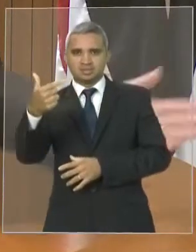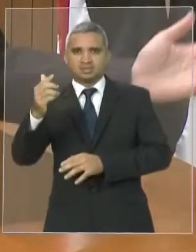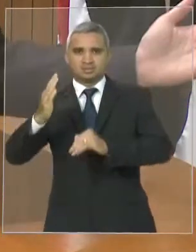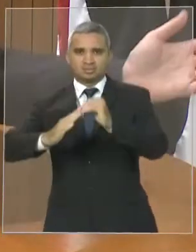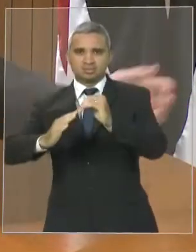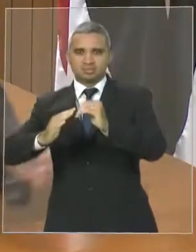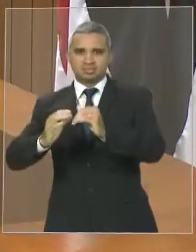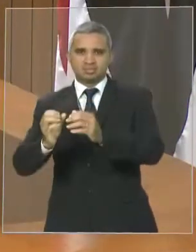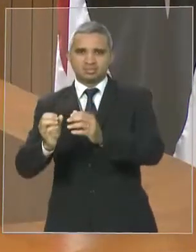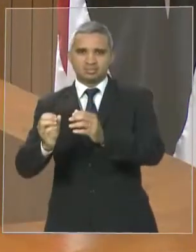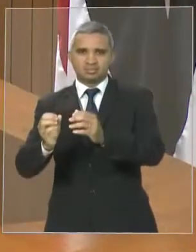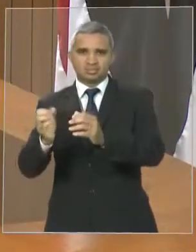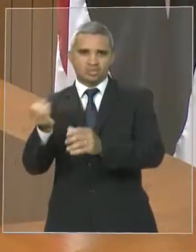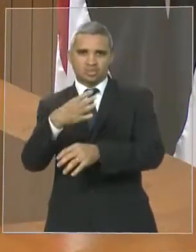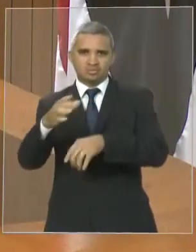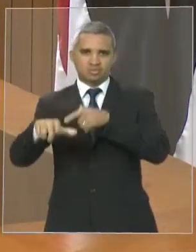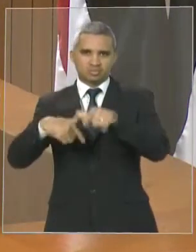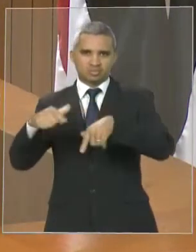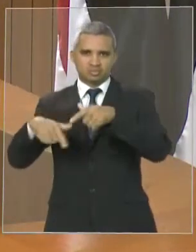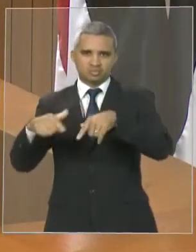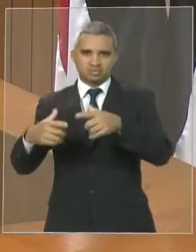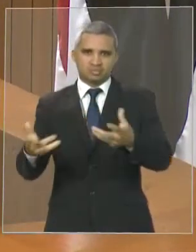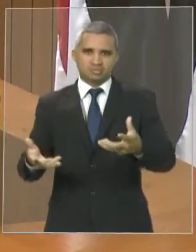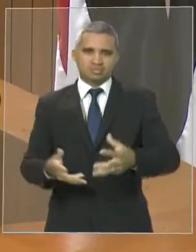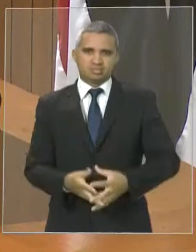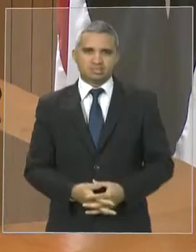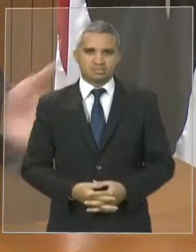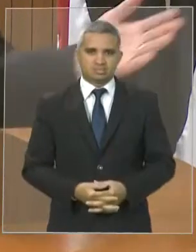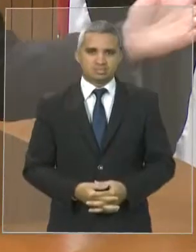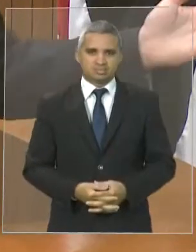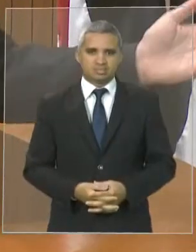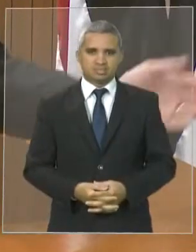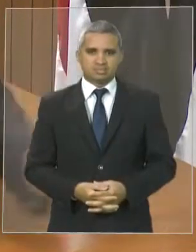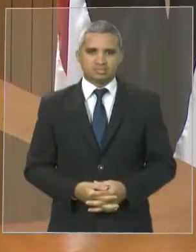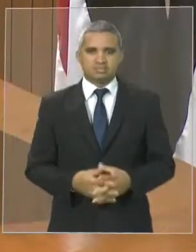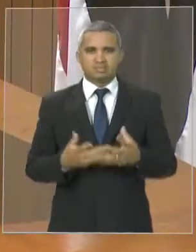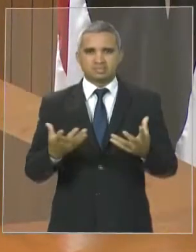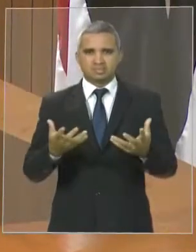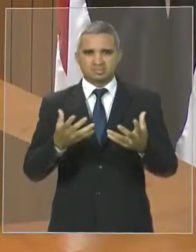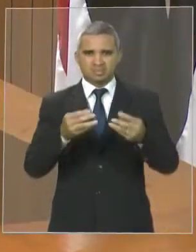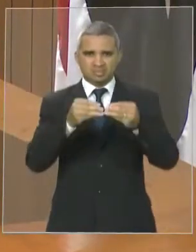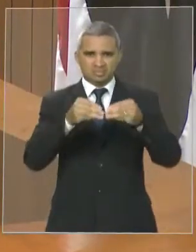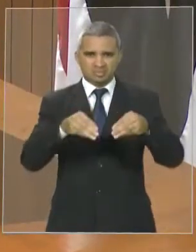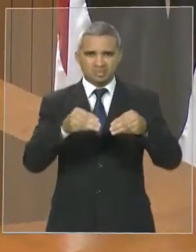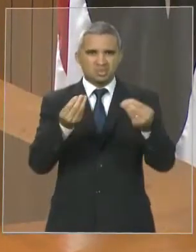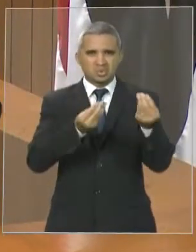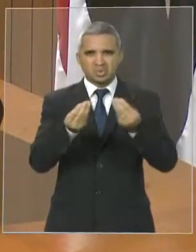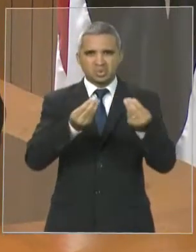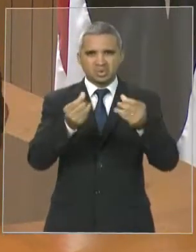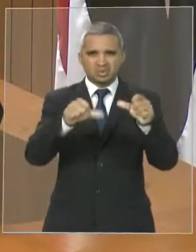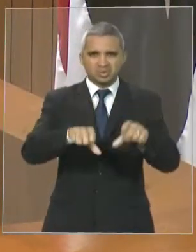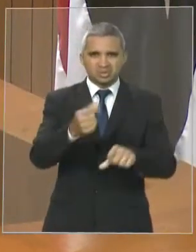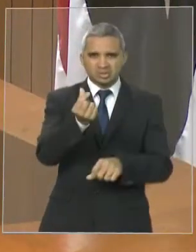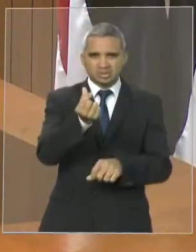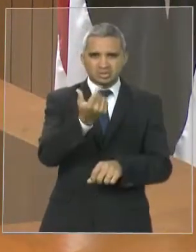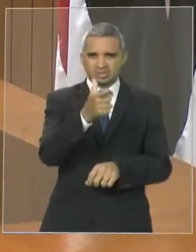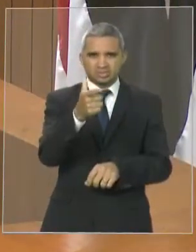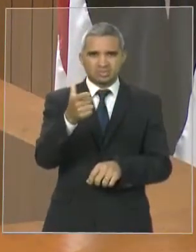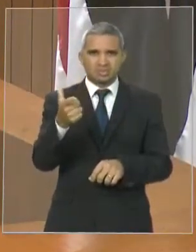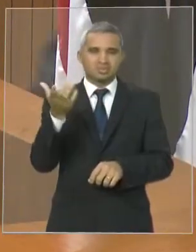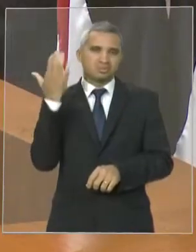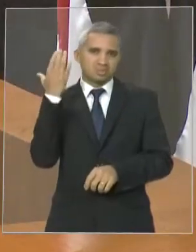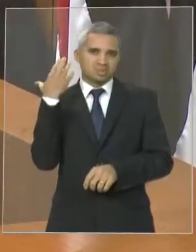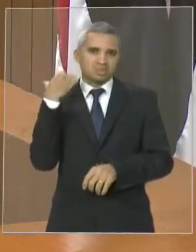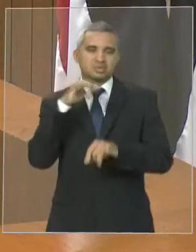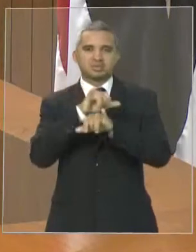Que crise é essa, deputado Max Barros? Não tem dinheiro. Outro dia ele deu uma declaração dizendo que o